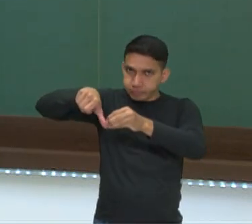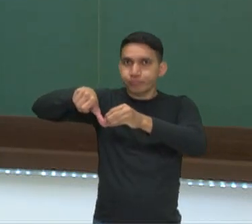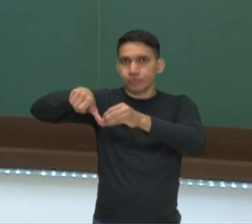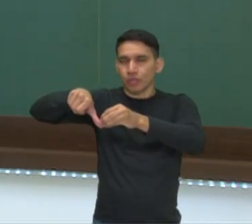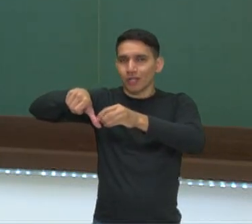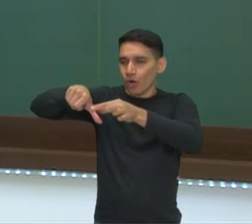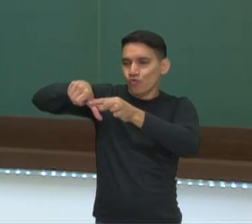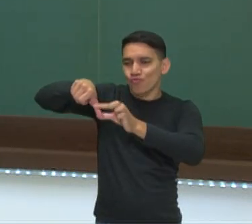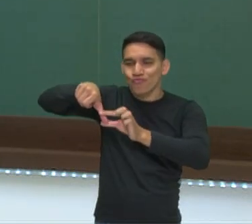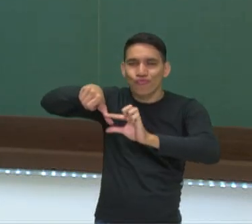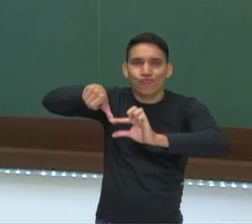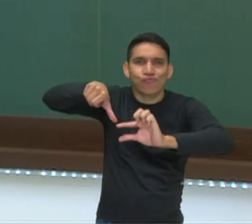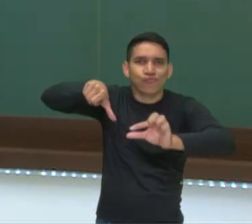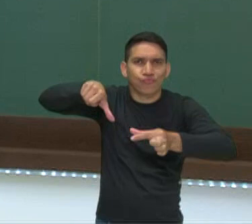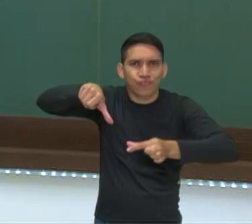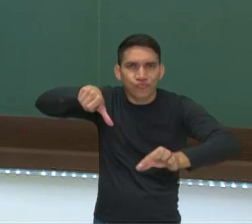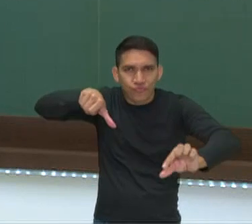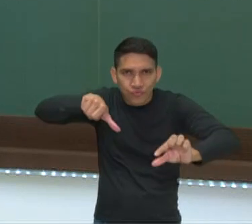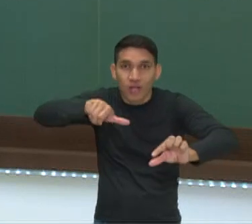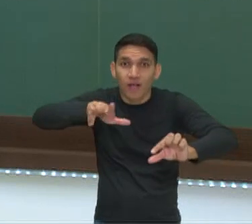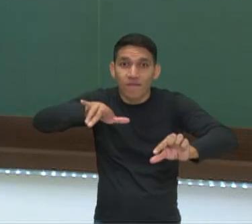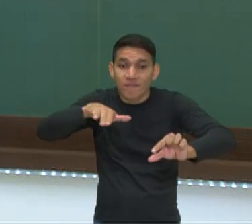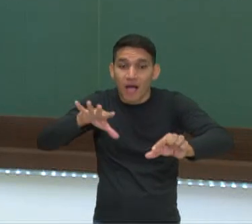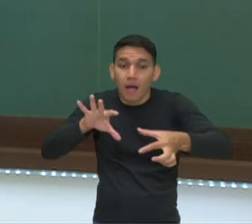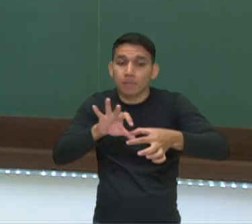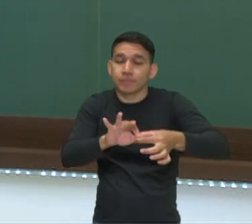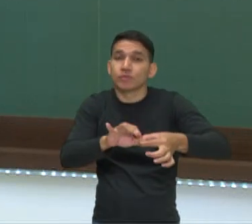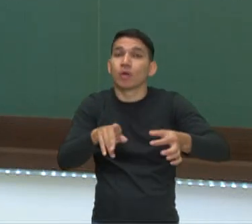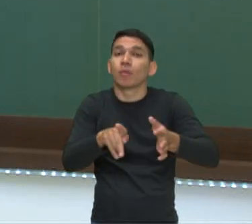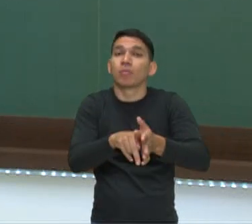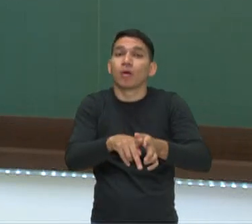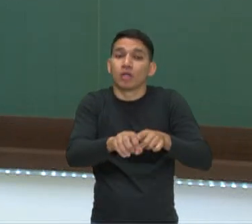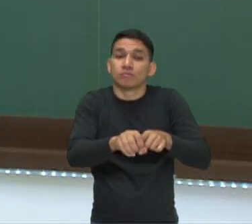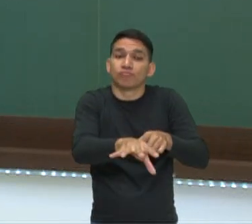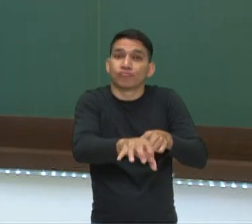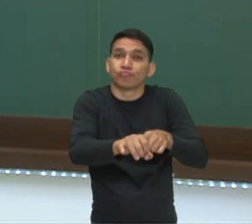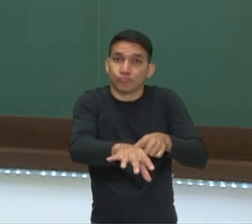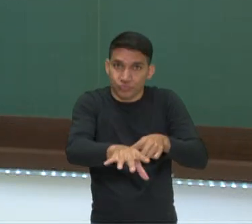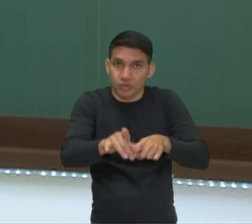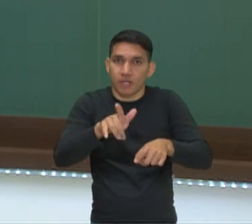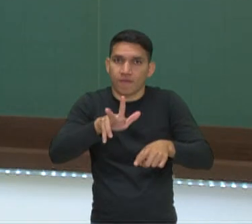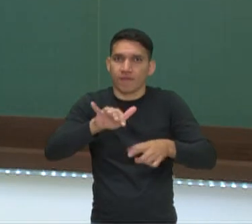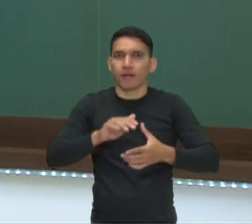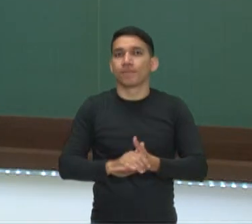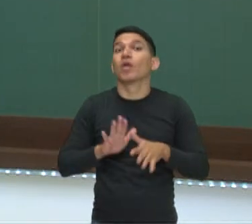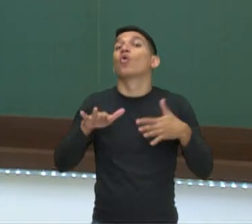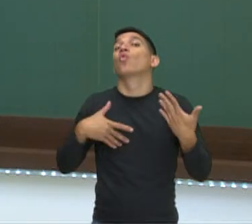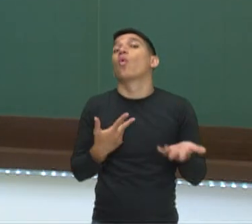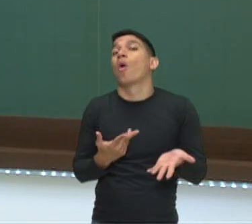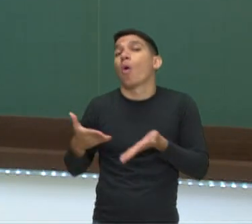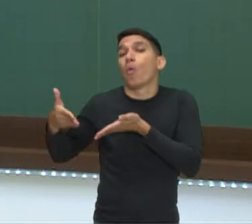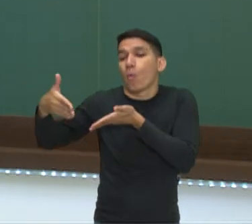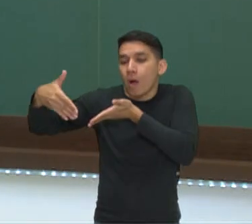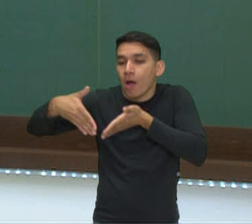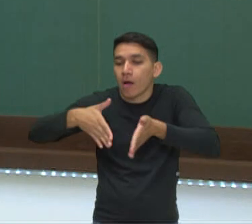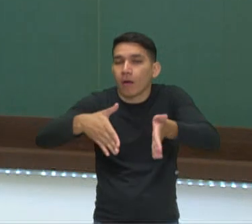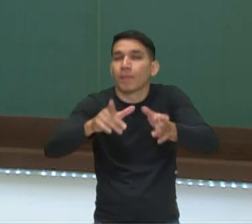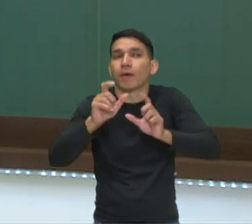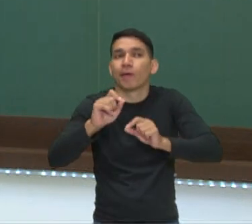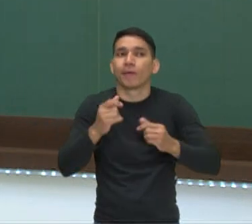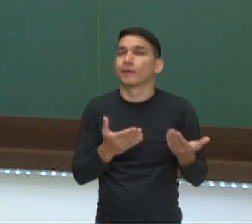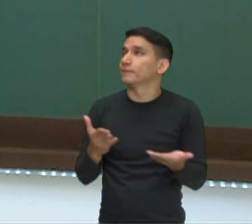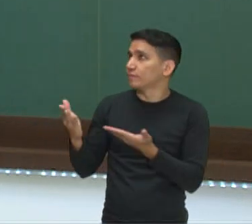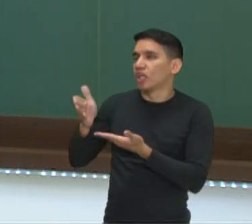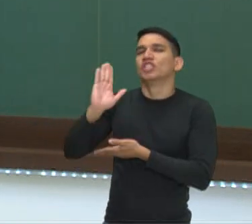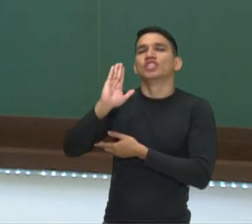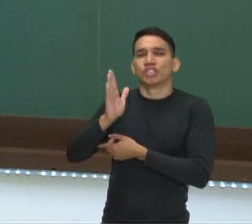aqueles tubinhos que vão conectar os rins à bexiga. Então, qual vai ser o trajeto? O trajeto, já